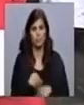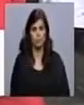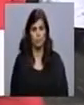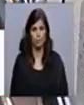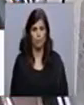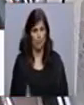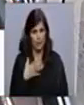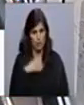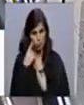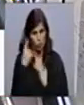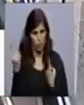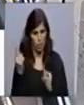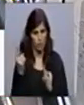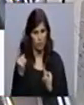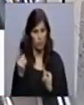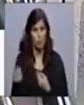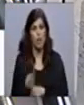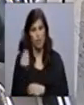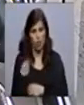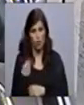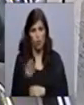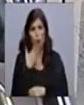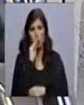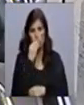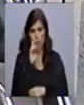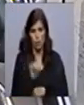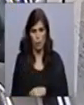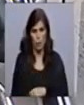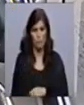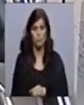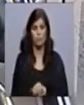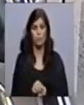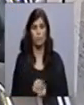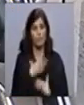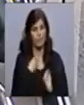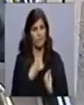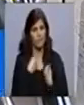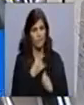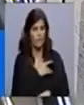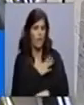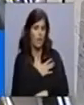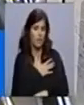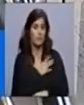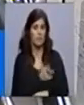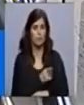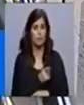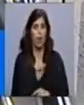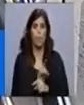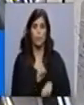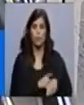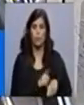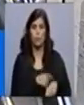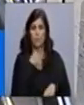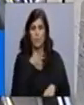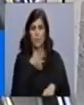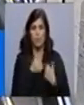Pretendemos transmitir aos mais novos, aos alunos também, o nosso gosto, a nossa paixão e ao mesmo tempo dizer que é